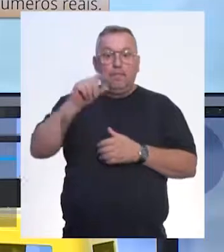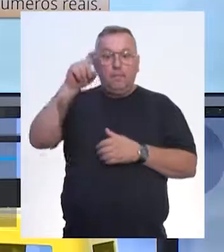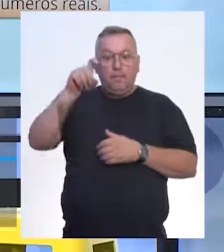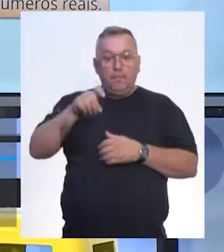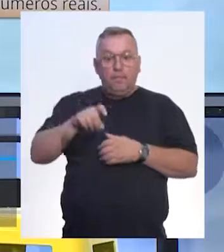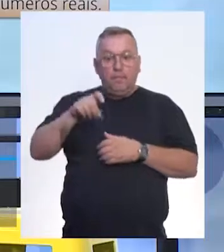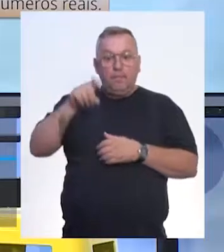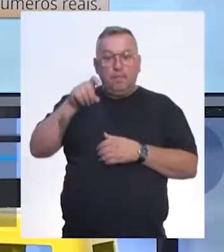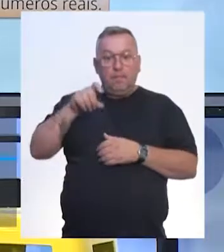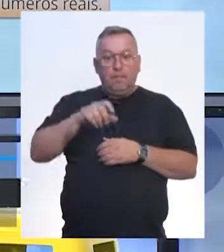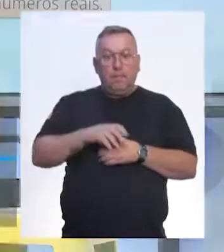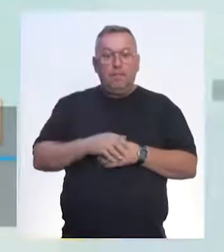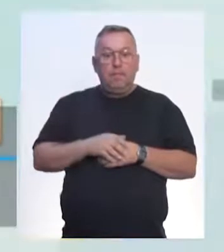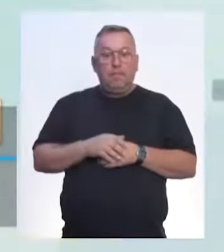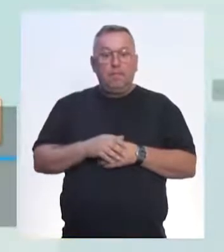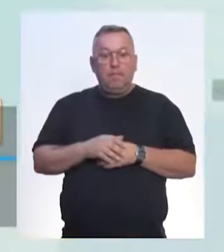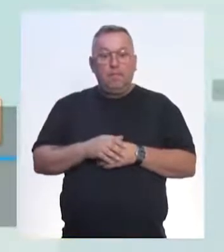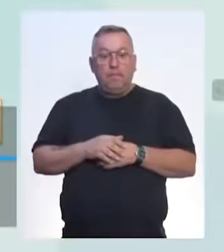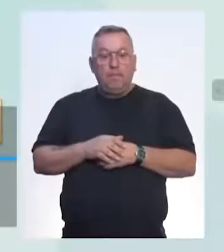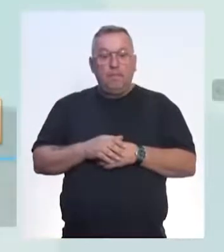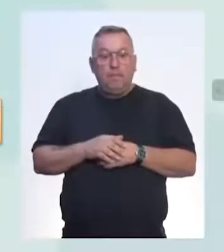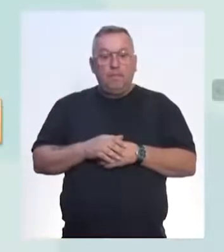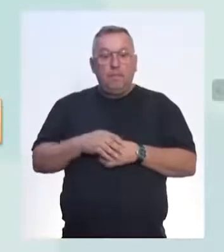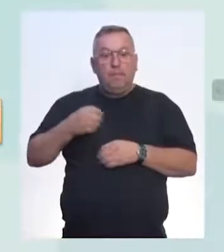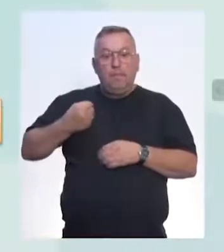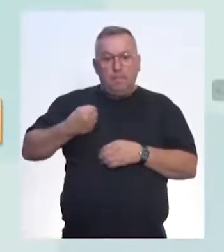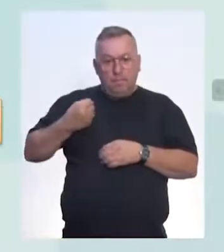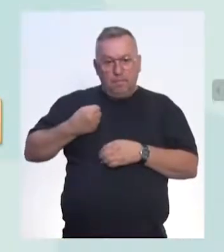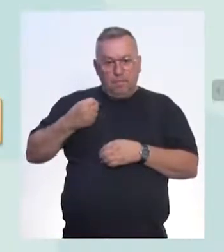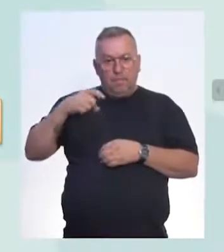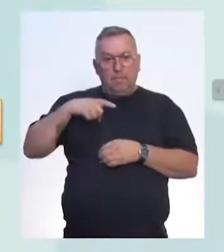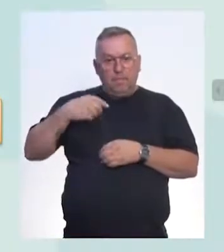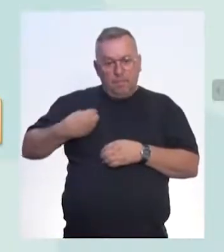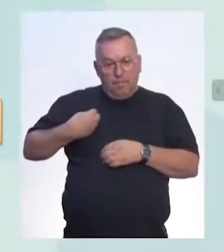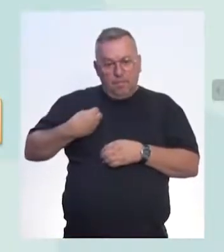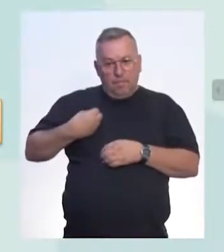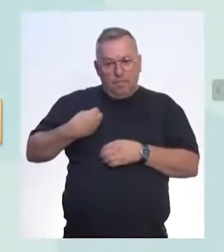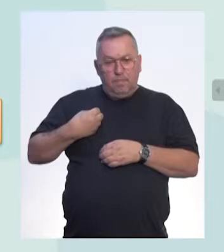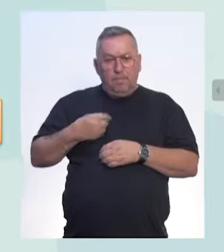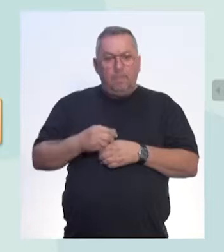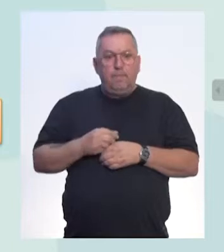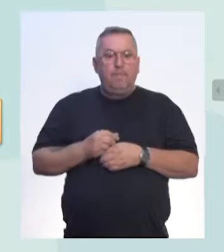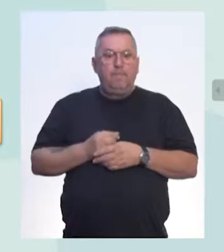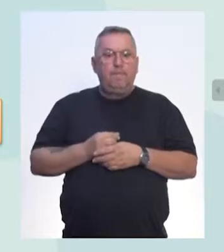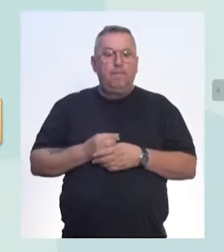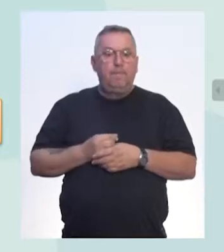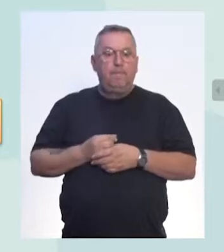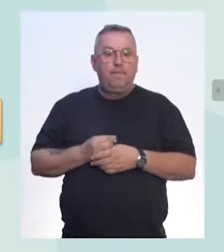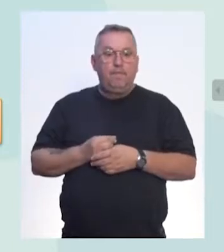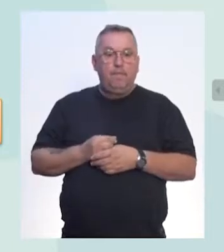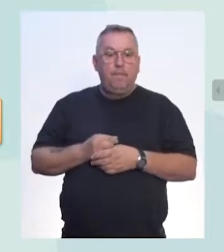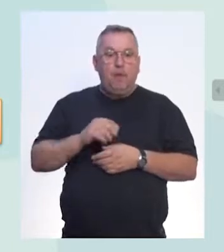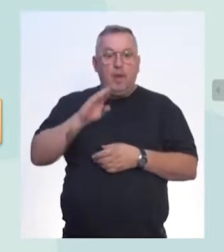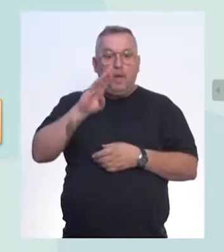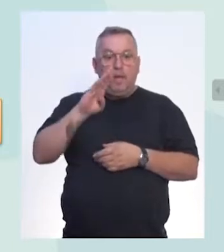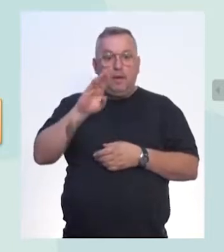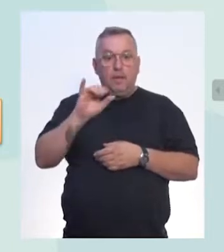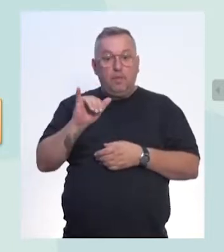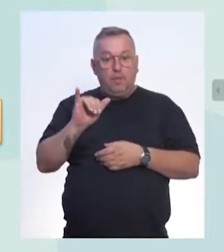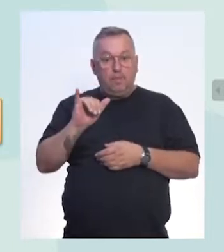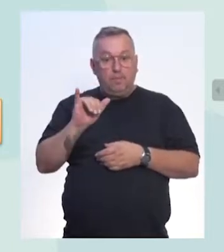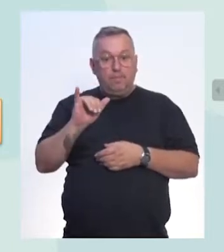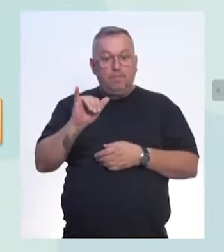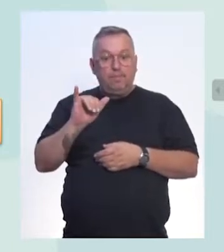AX, que é um valor numérico vezes x, mais